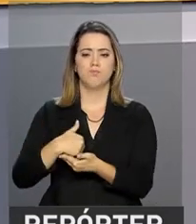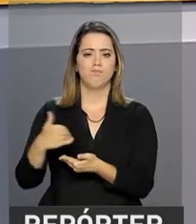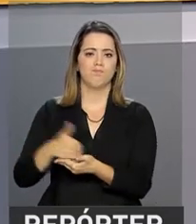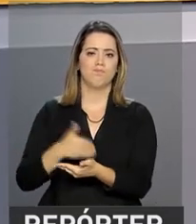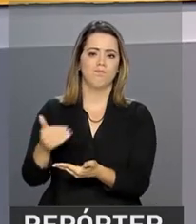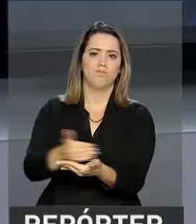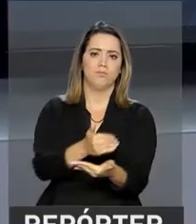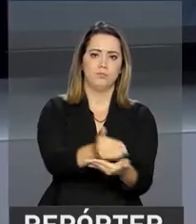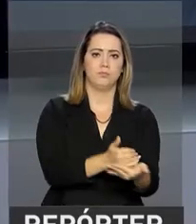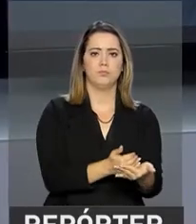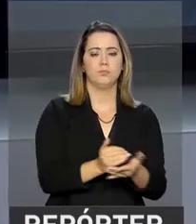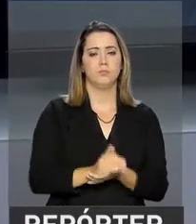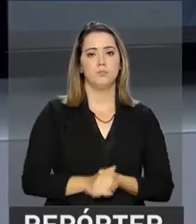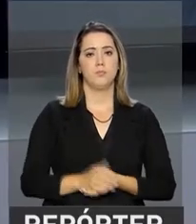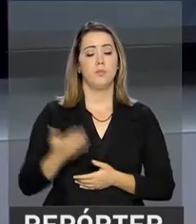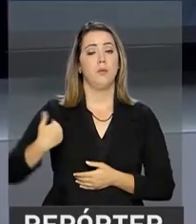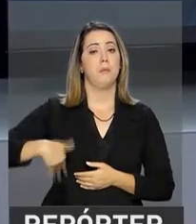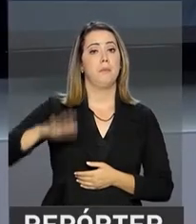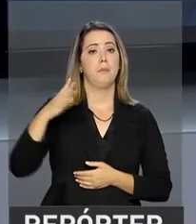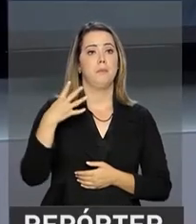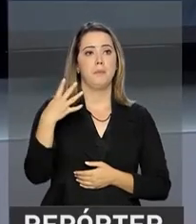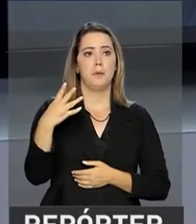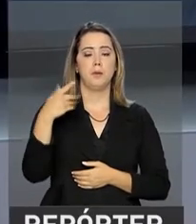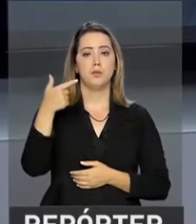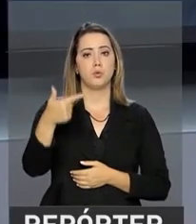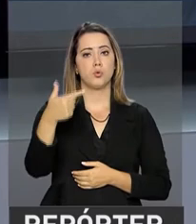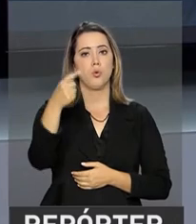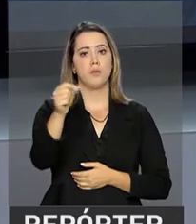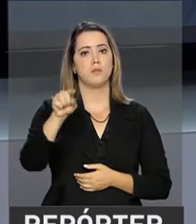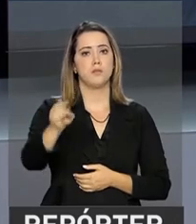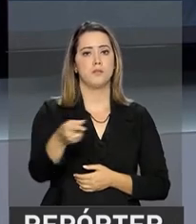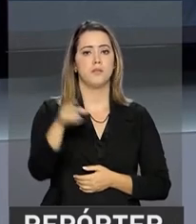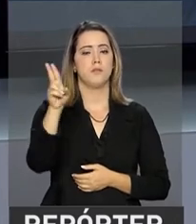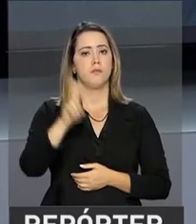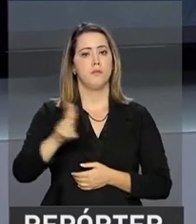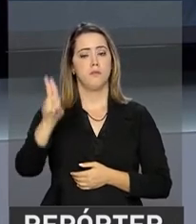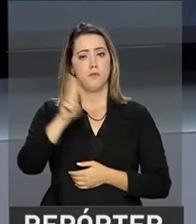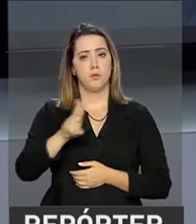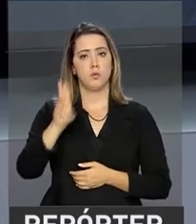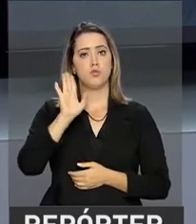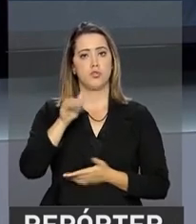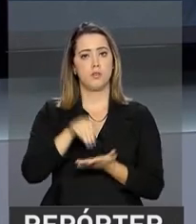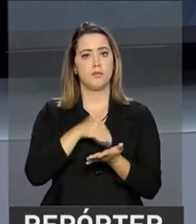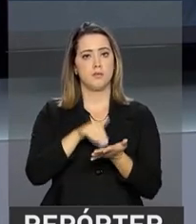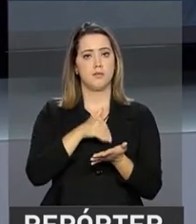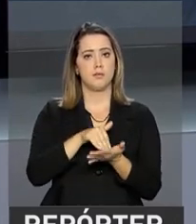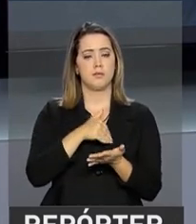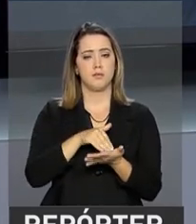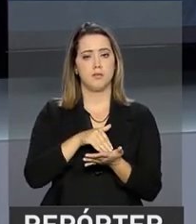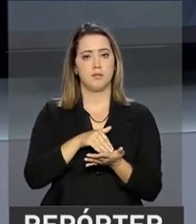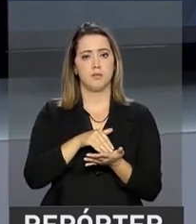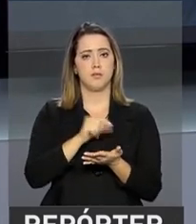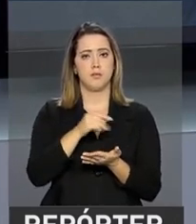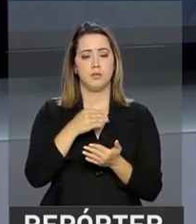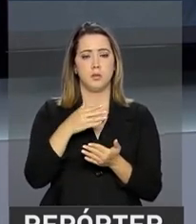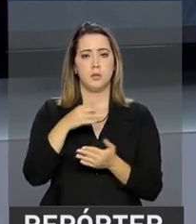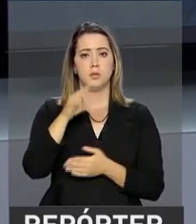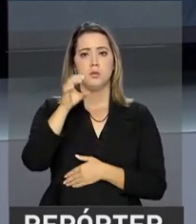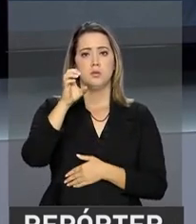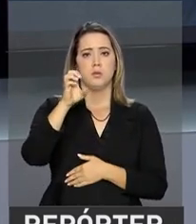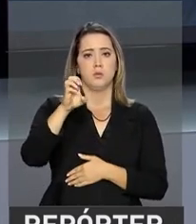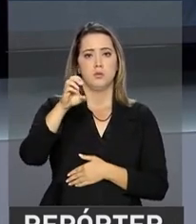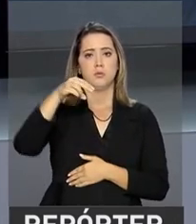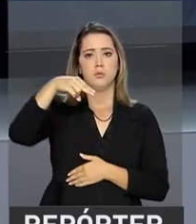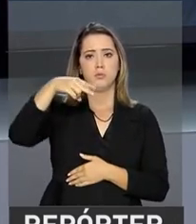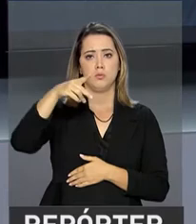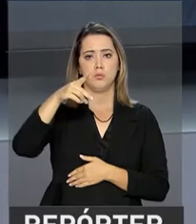arrecadação. Mais de 420 mil universitários já estão inscritos no Exame Nacional de Desempenho de Estudantes,